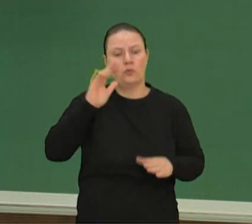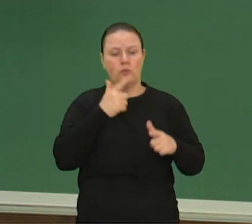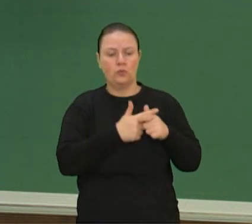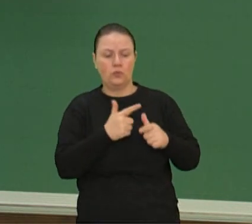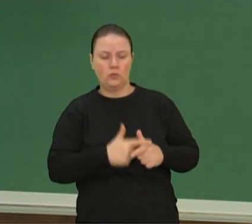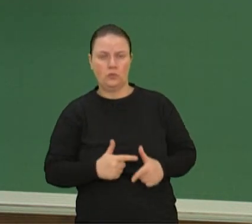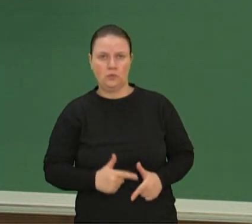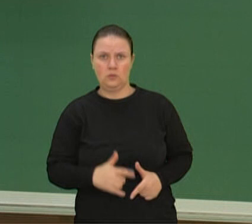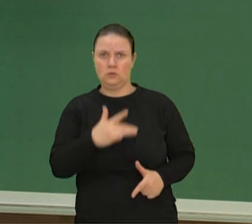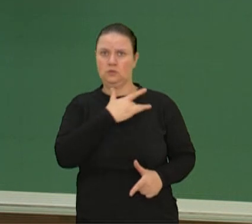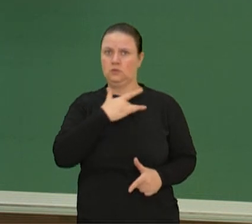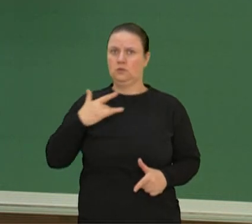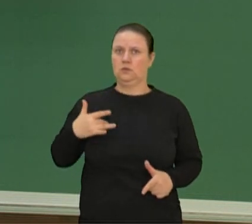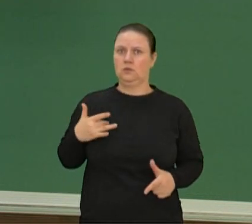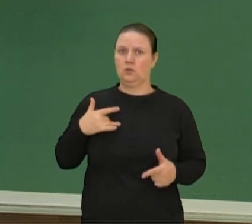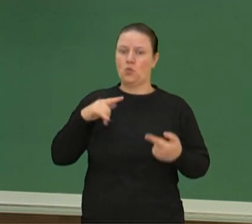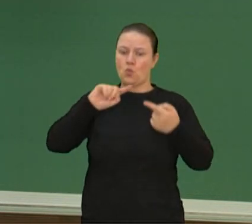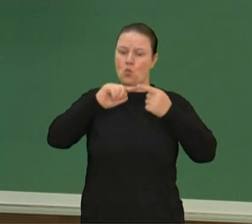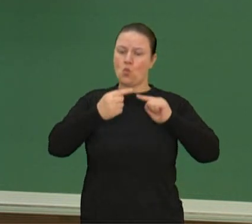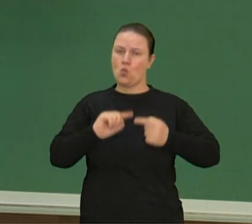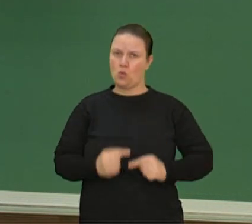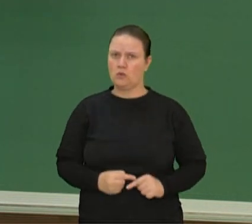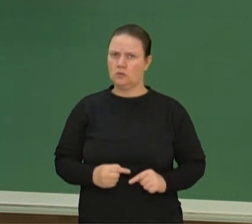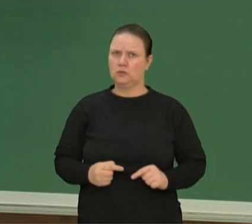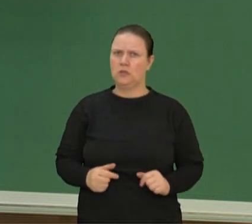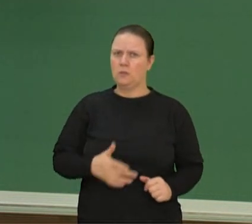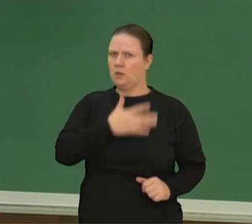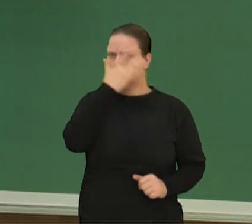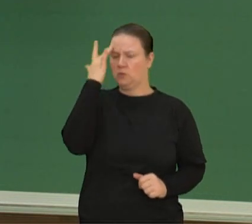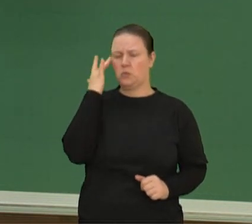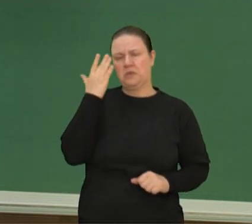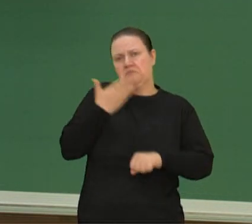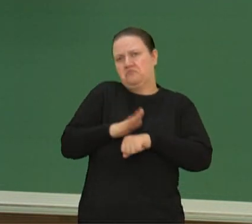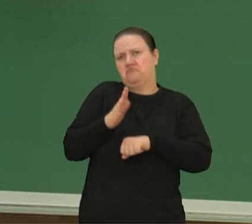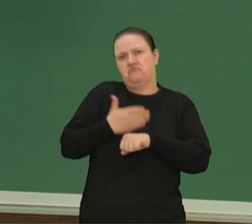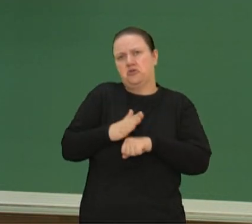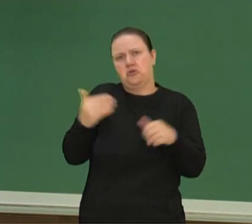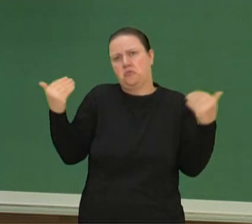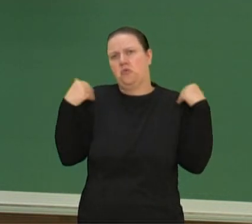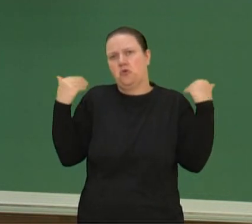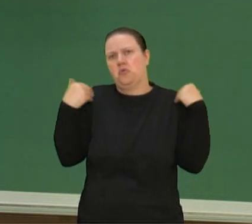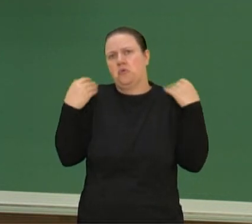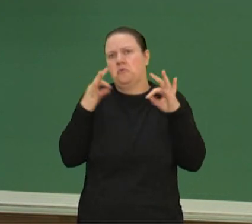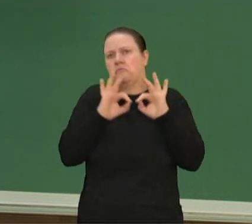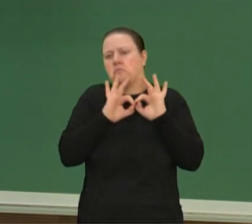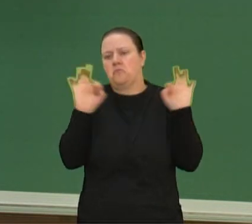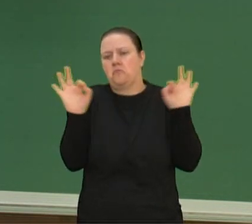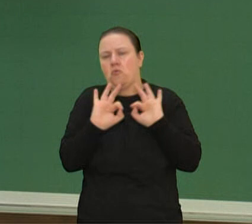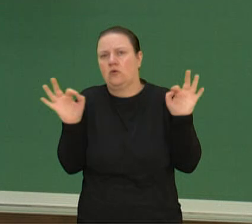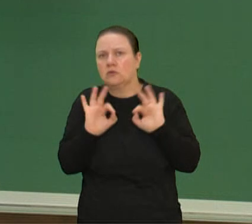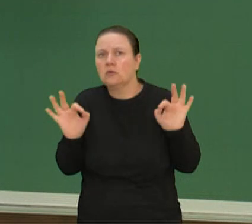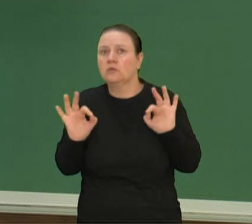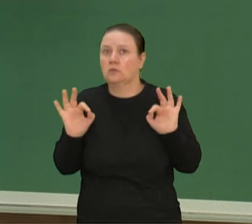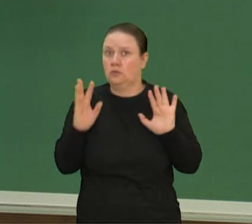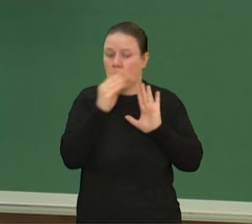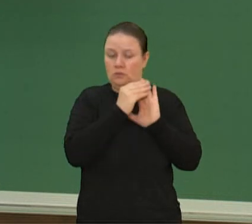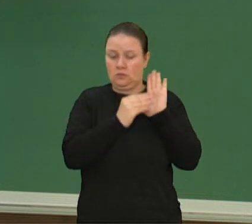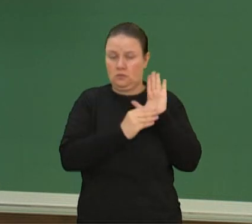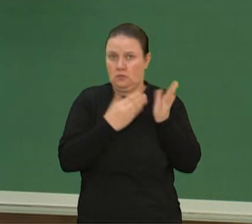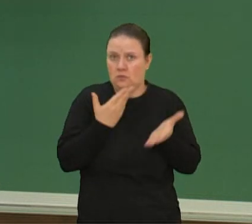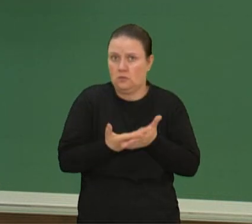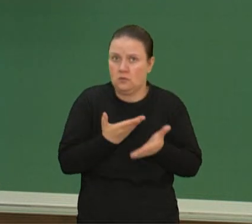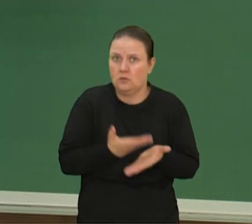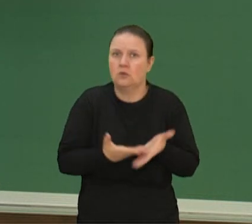saúde associados ao sedentarismo? Então, eu quero que vocês tentem relembrar esse conteúdo que foi abordado na aula anterior, nas